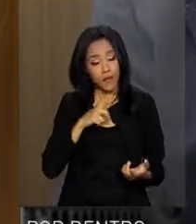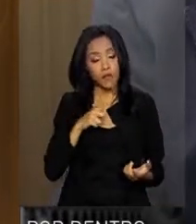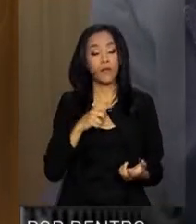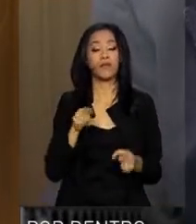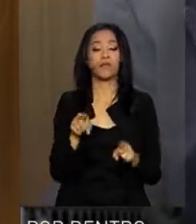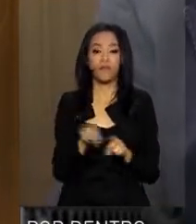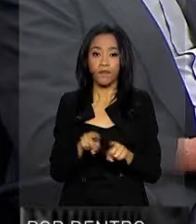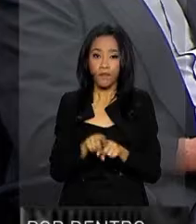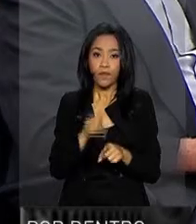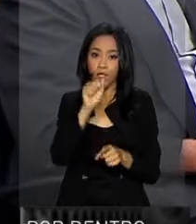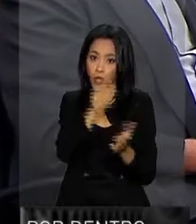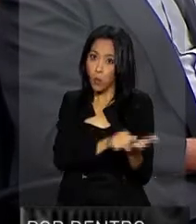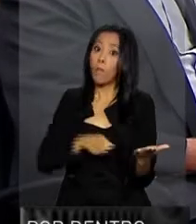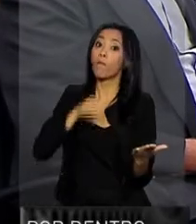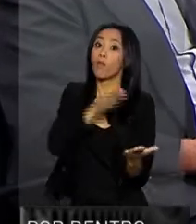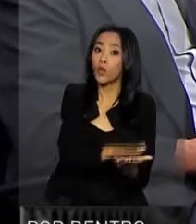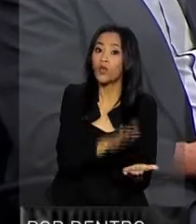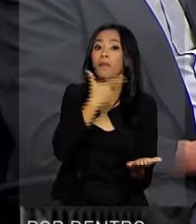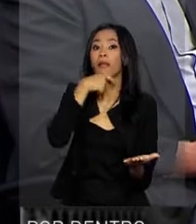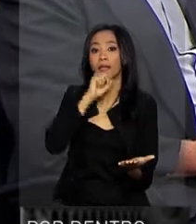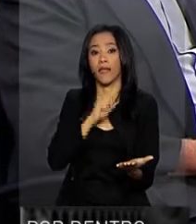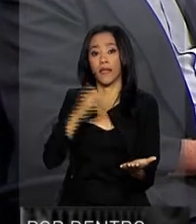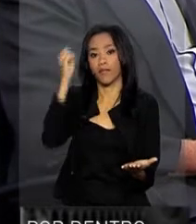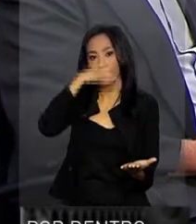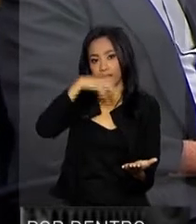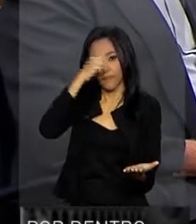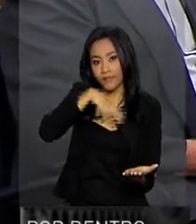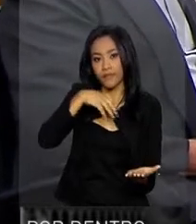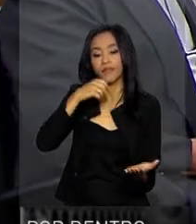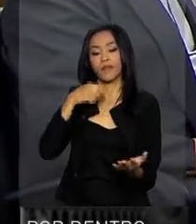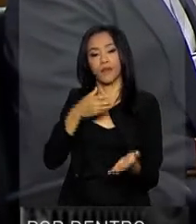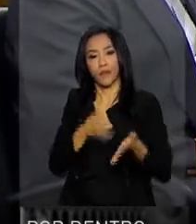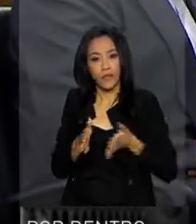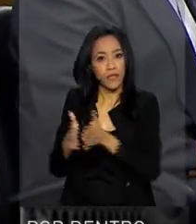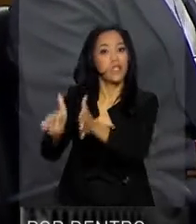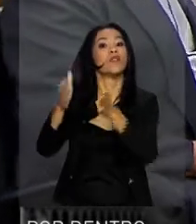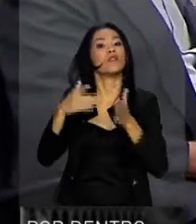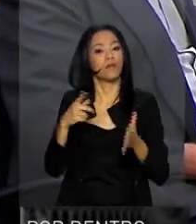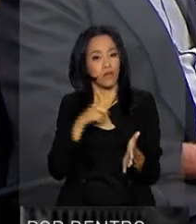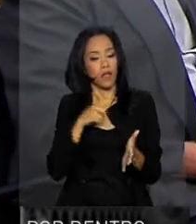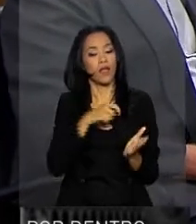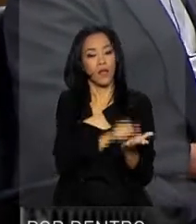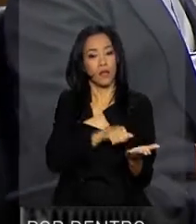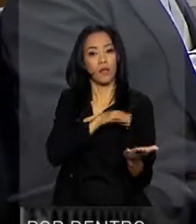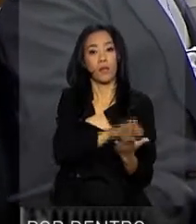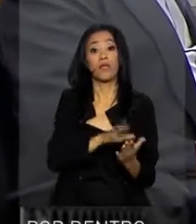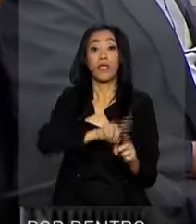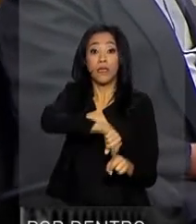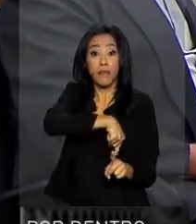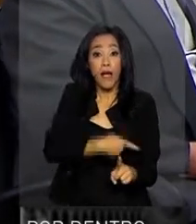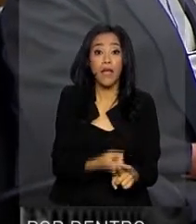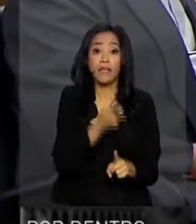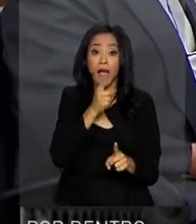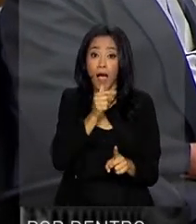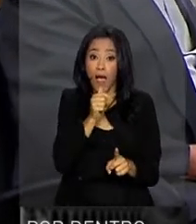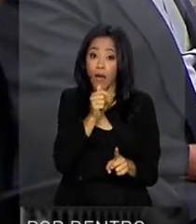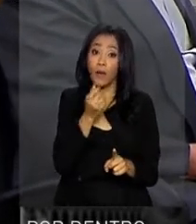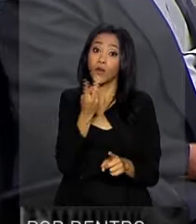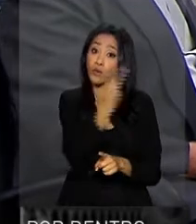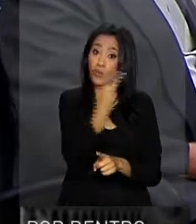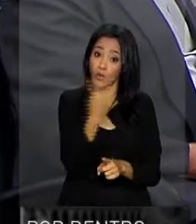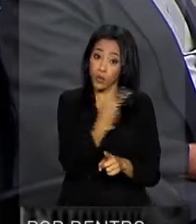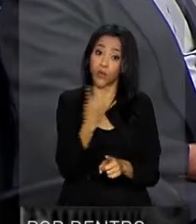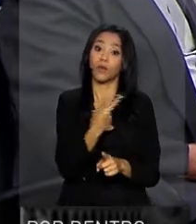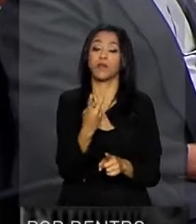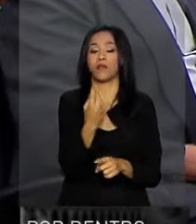e esse programa é evidentemente ele está em andamento e vai nos ajudar muito a colocar mais água nos rios parnaíba e são